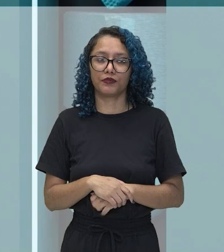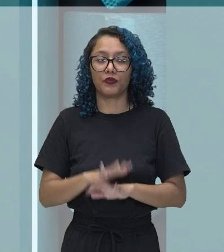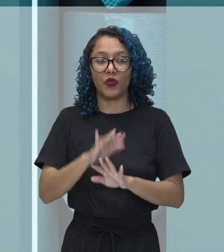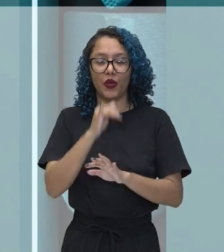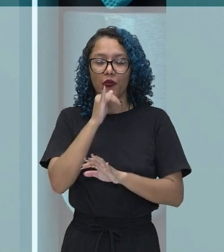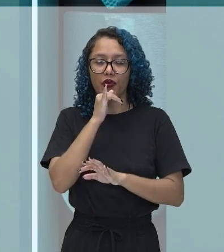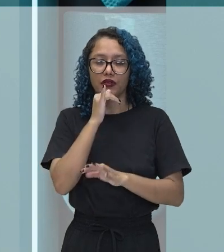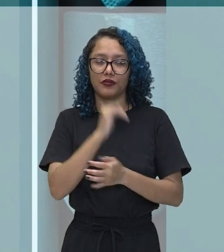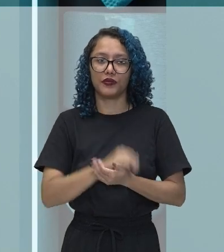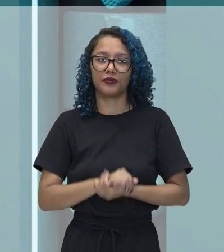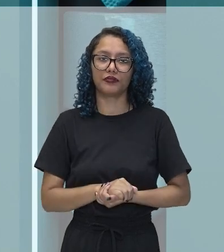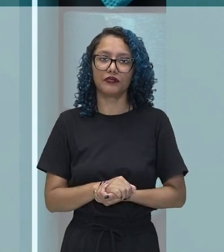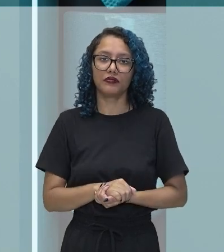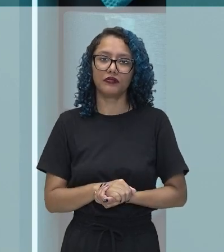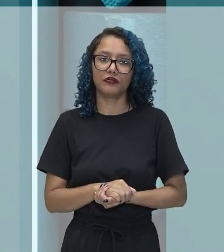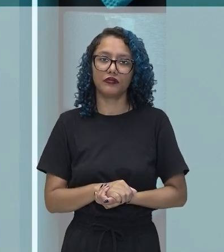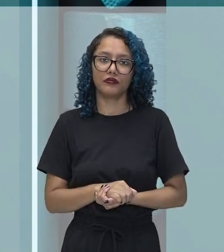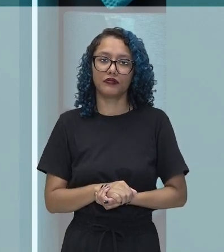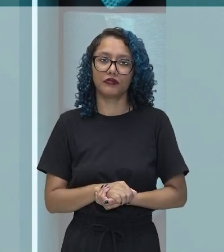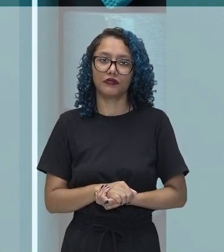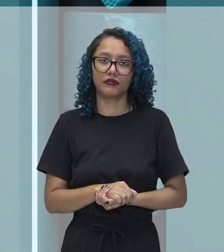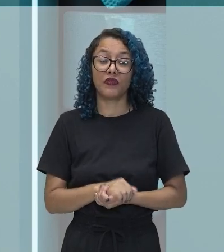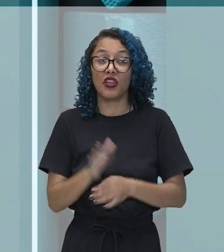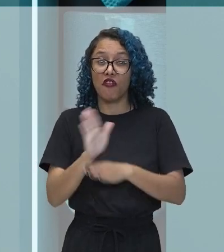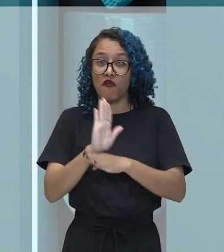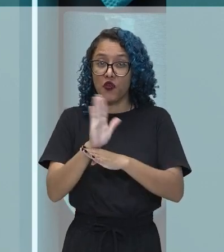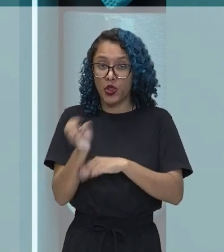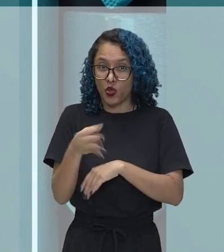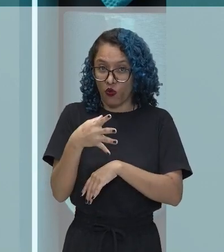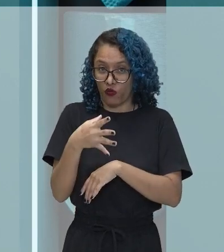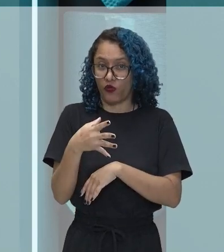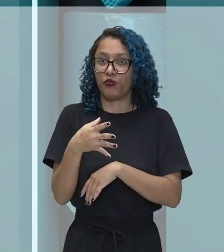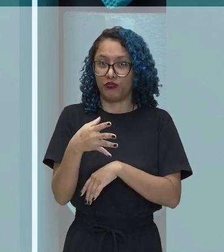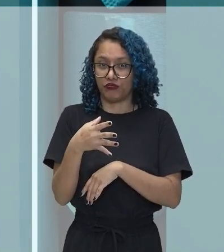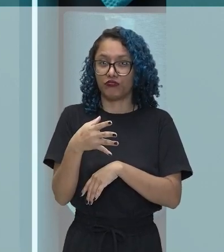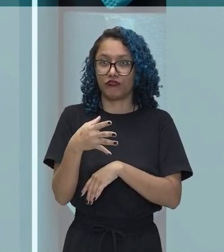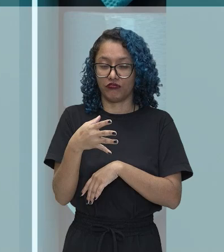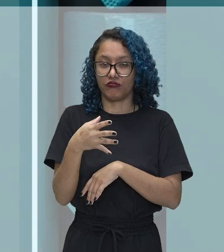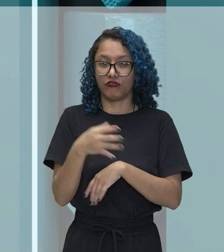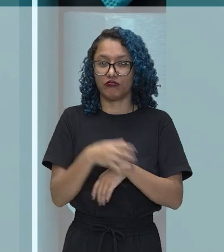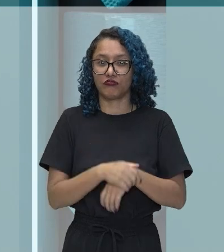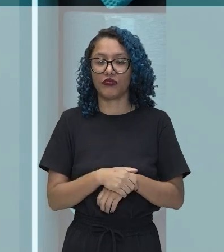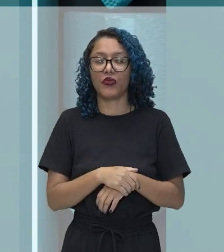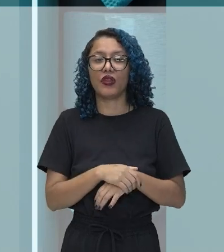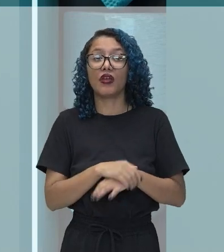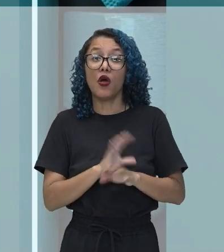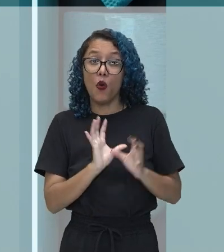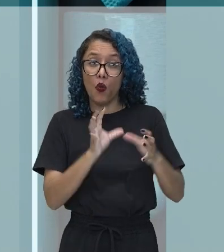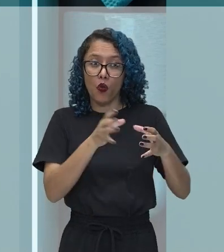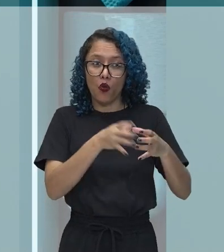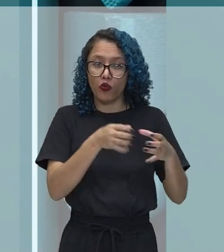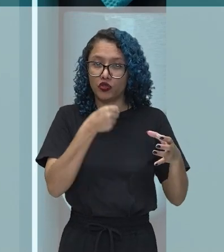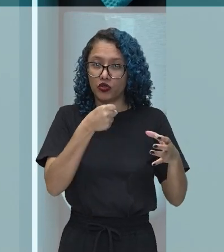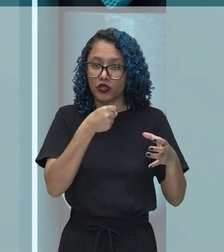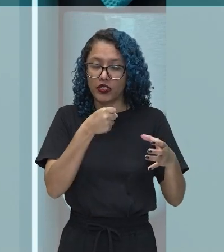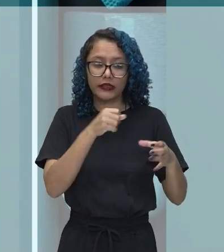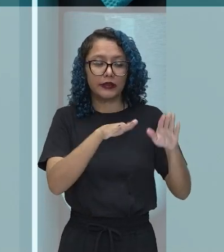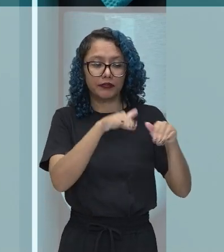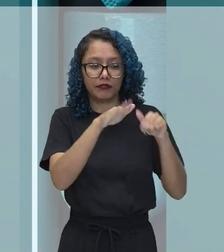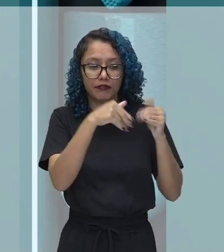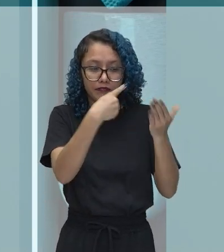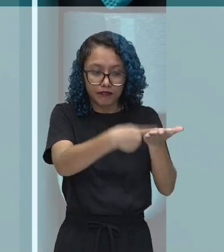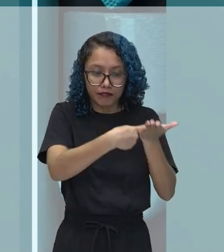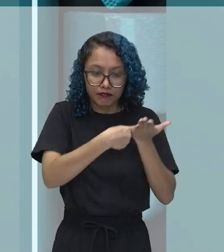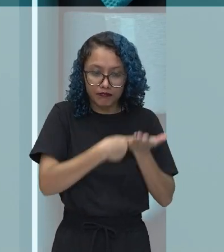que são lançamentos, né? Eles chamam esses jornalistas e eles assistem os